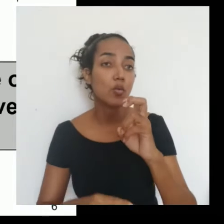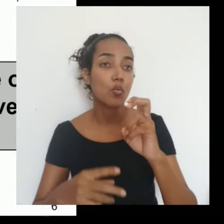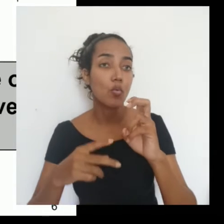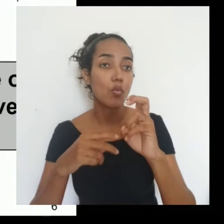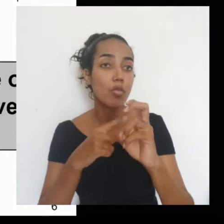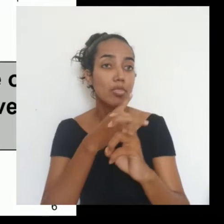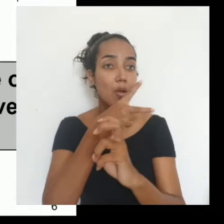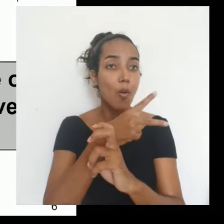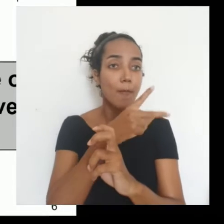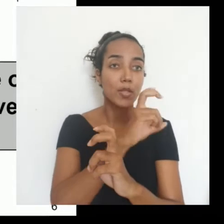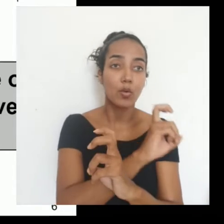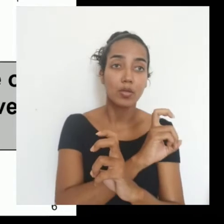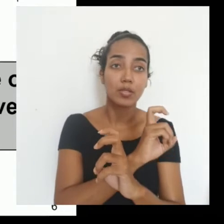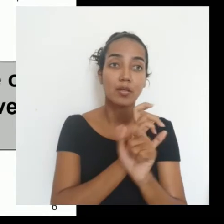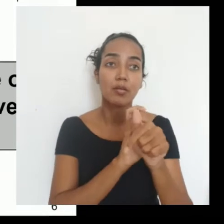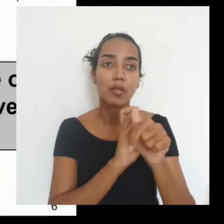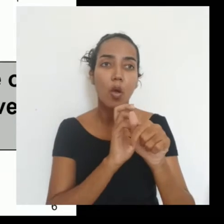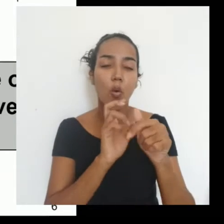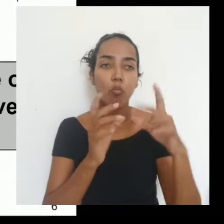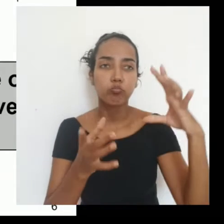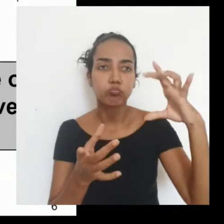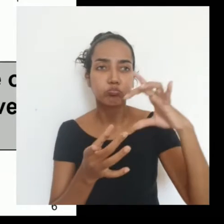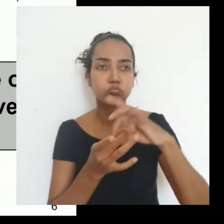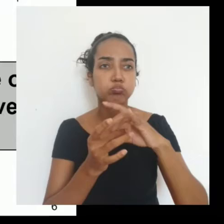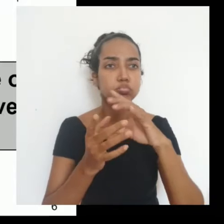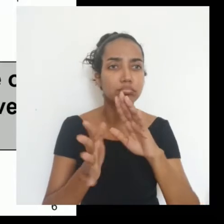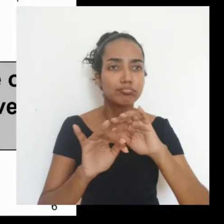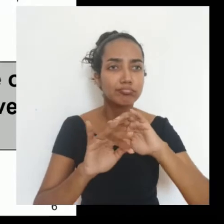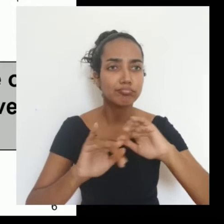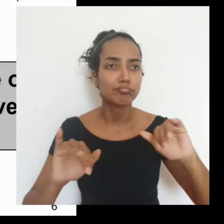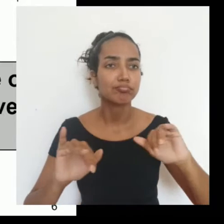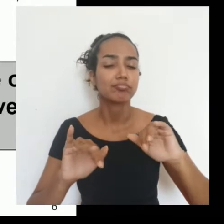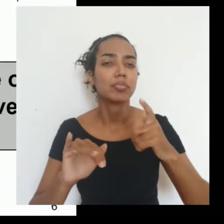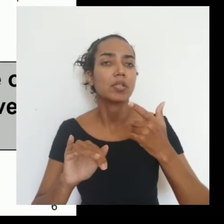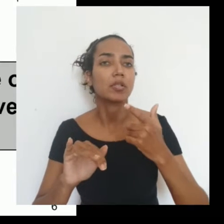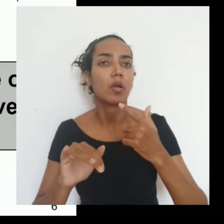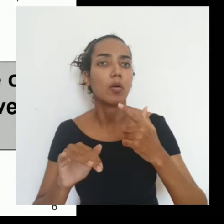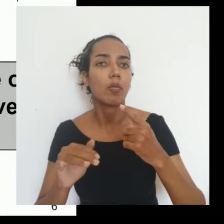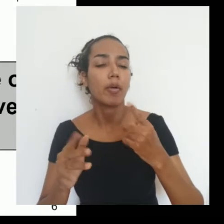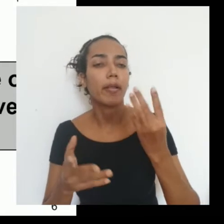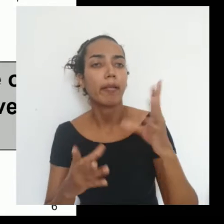laço. Certo? Então, ele inicializa, testa, executa,